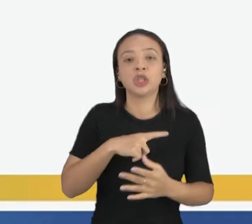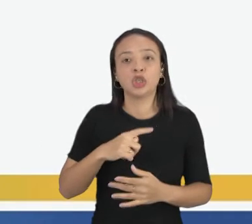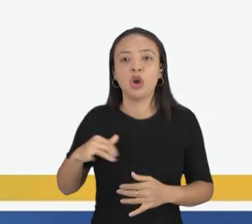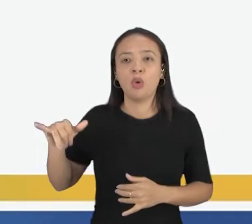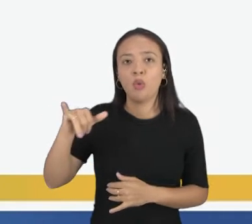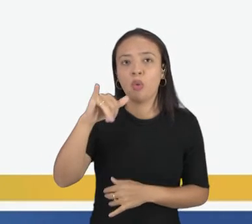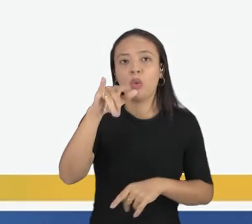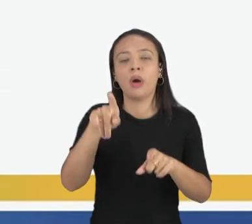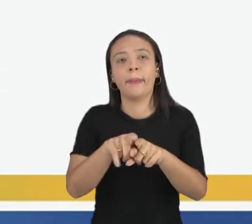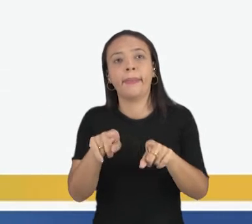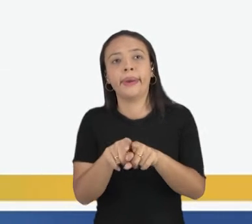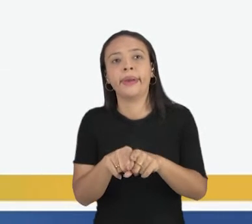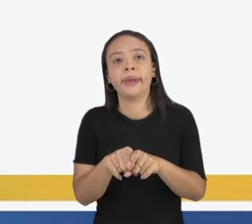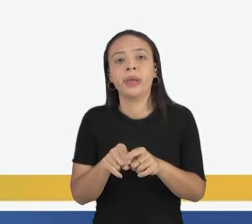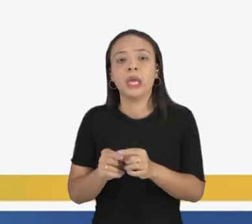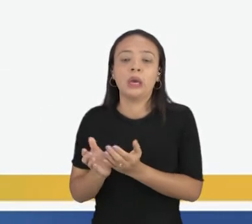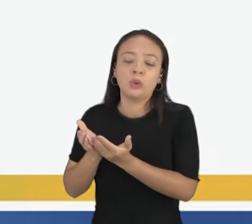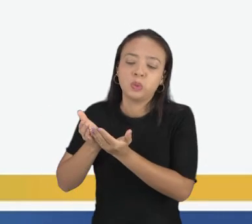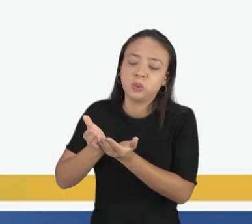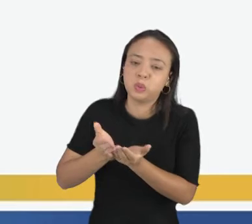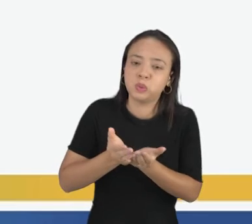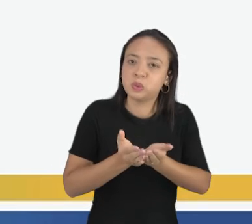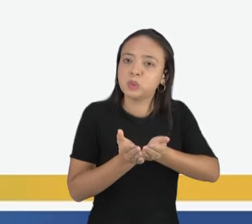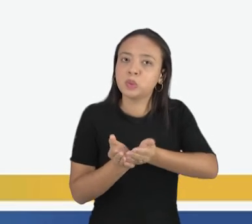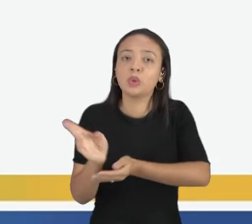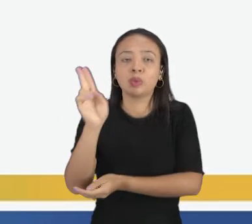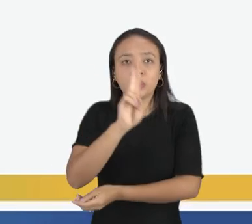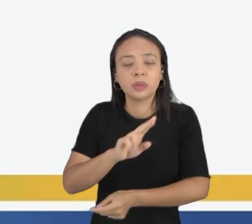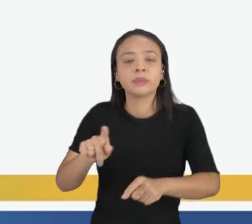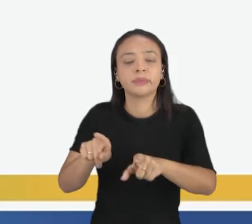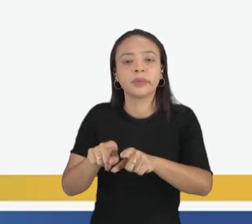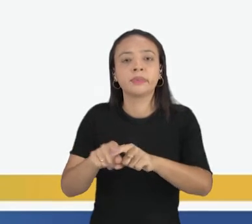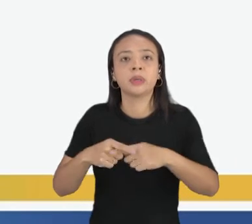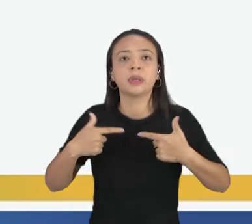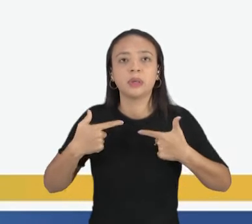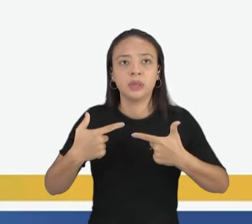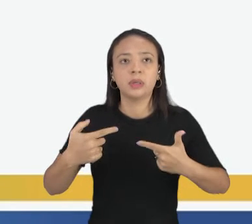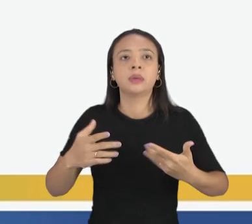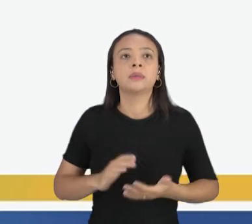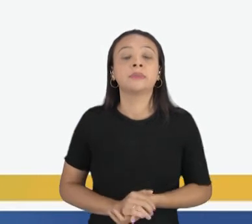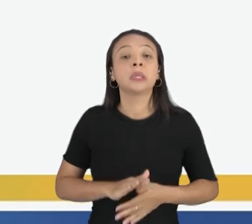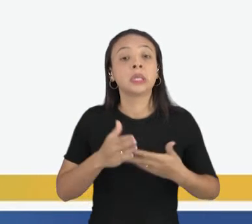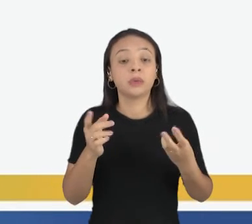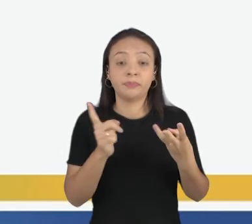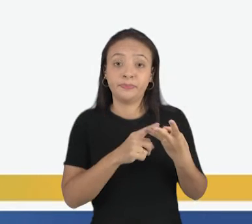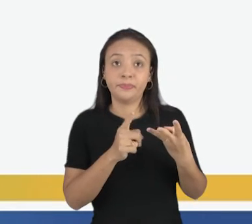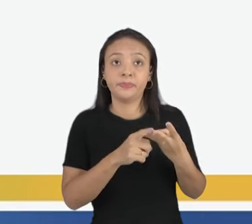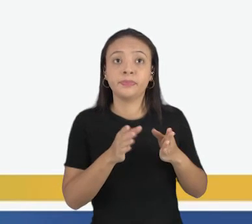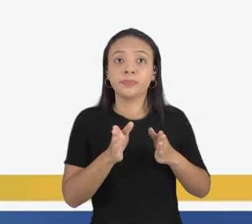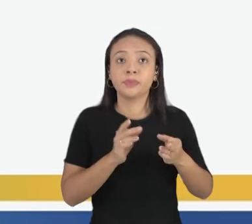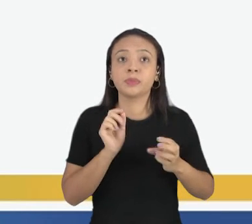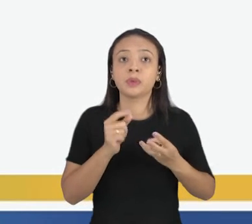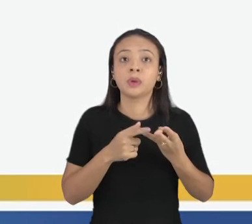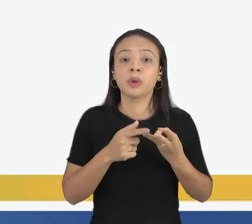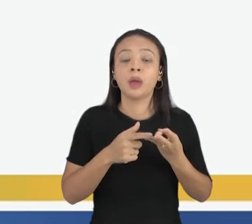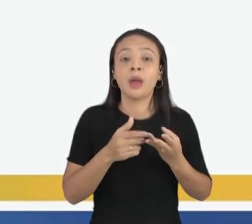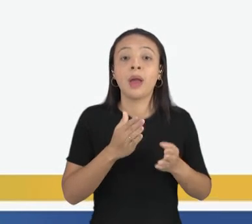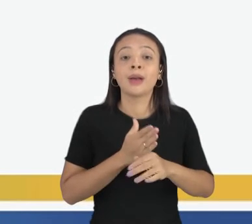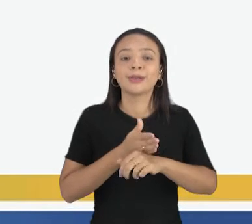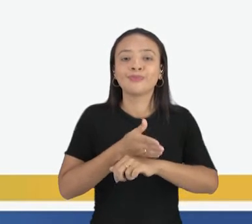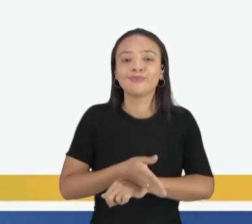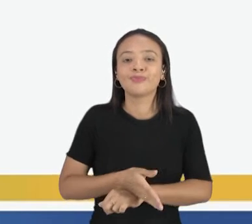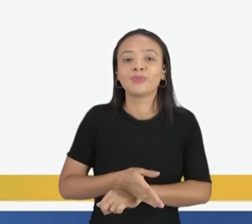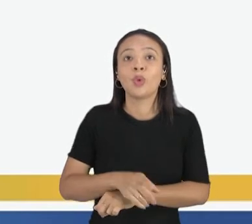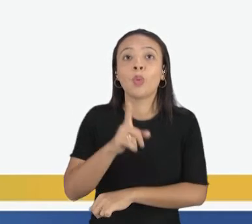navios, submarinos, né, usados aí para a guerra. E aí a gente tem a nossa terceira fase com a entrada dos Estados Unidos